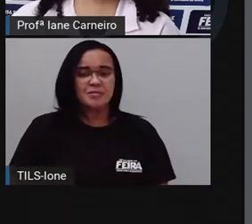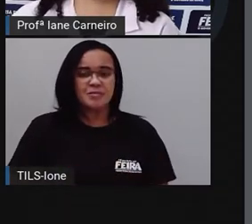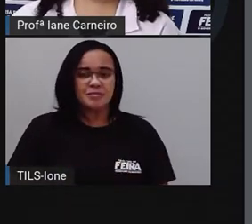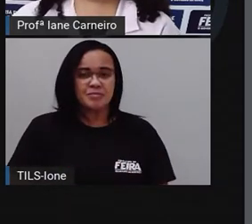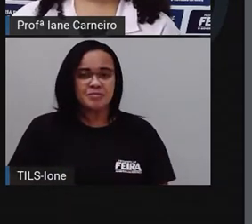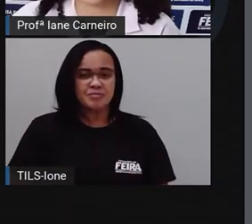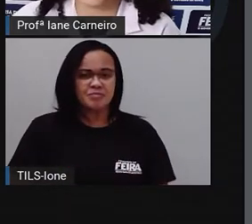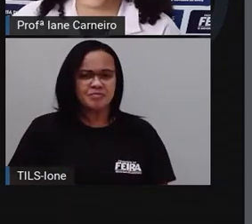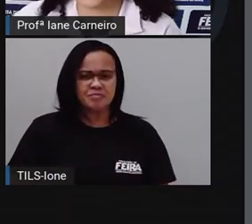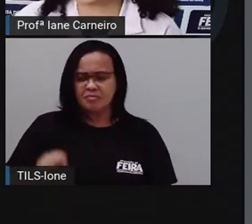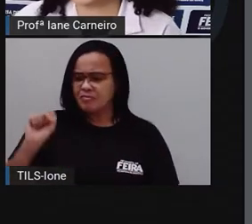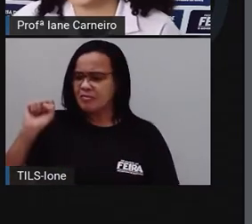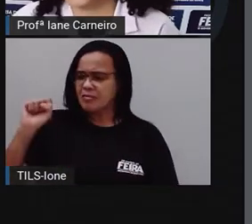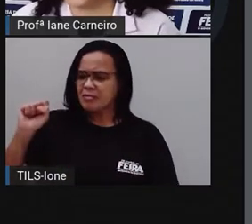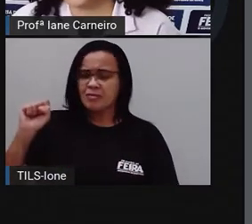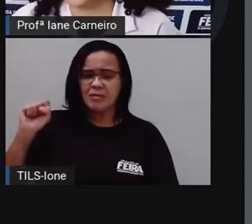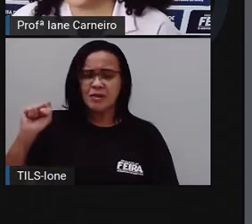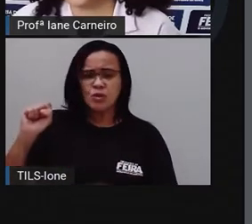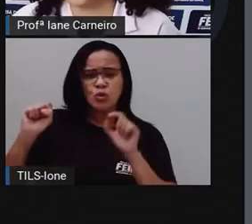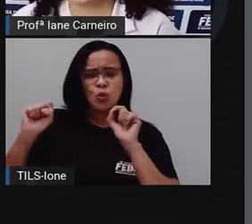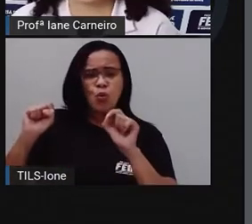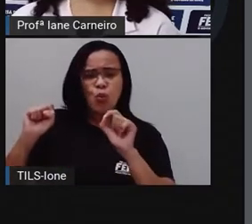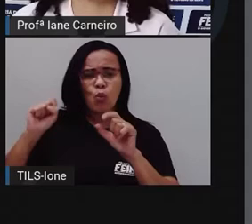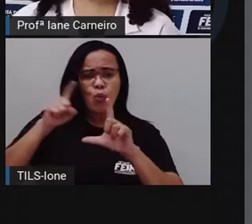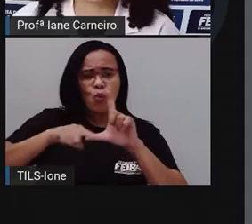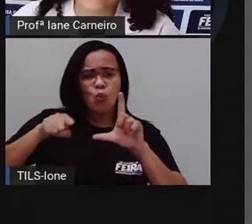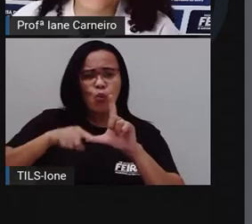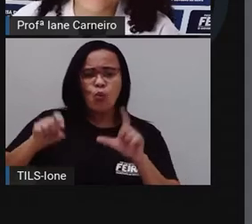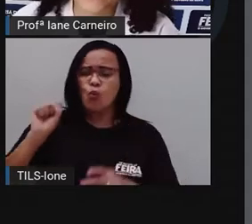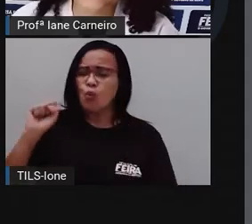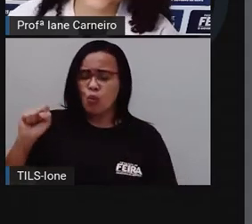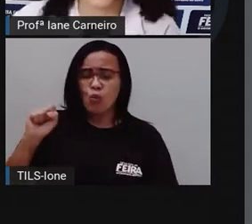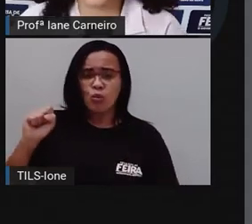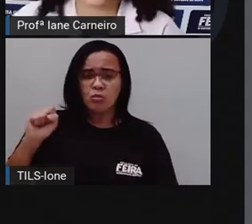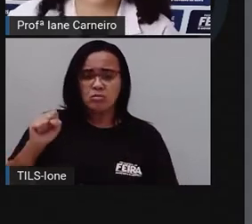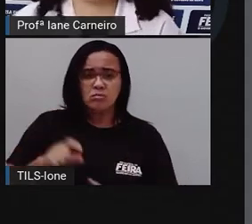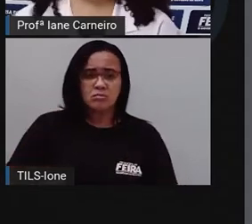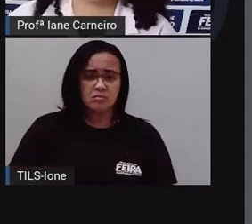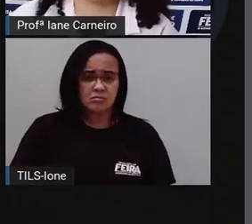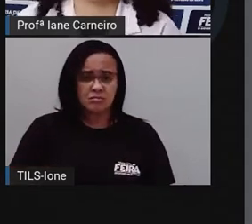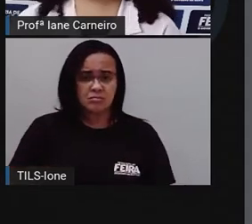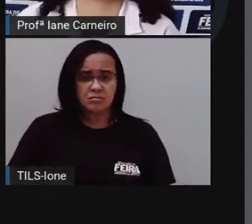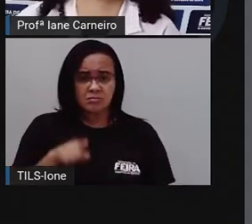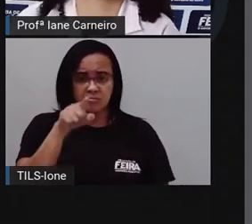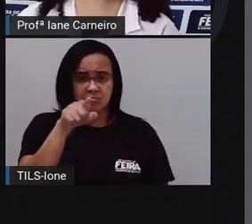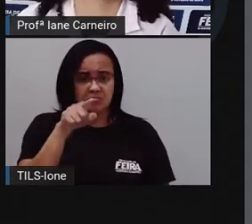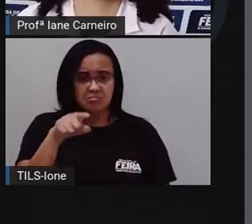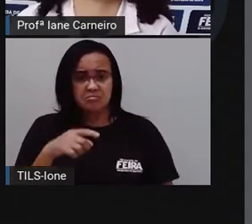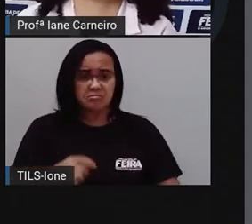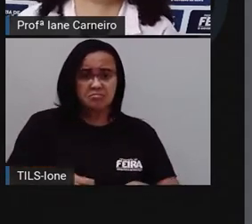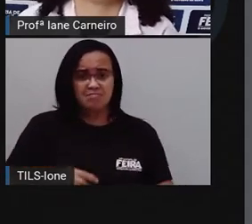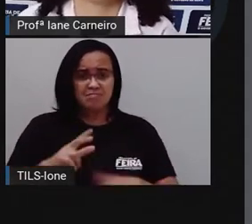O que tem com a letra si? O sagui se sacudindo.